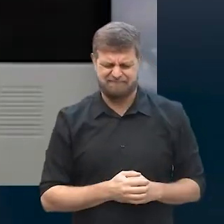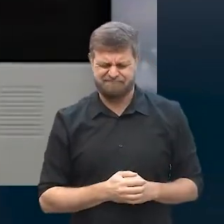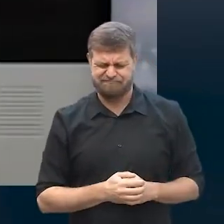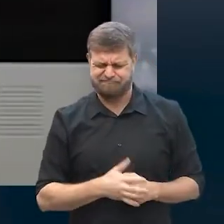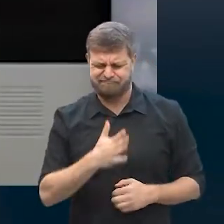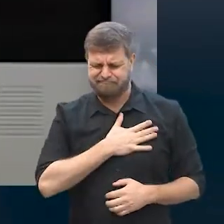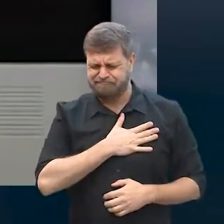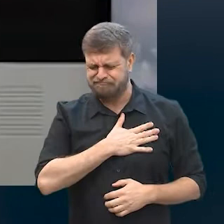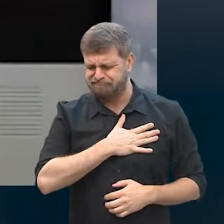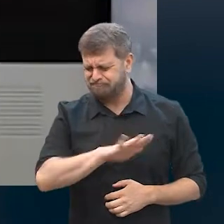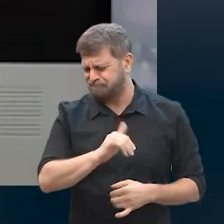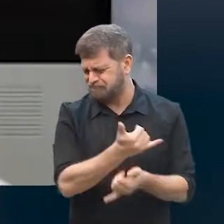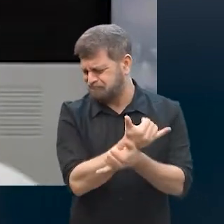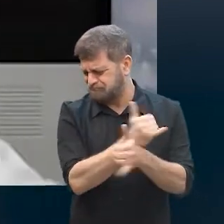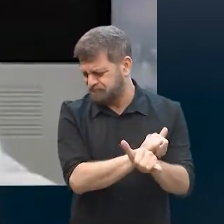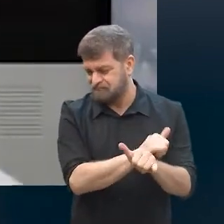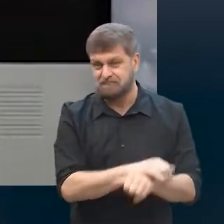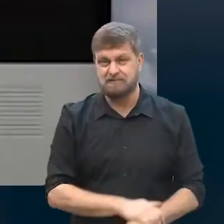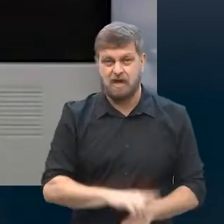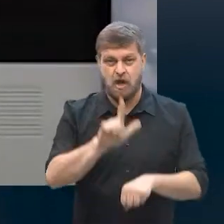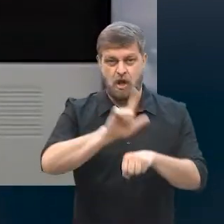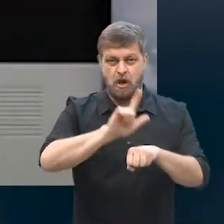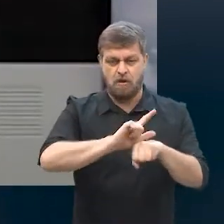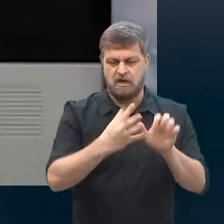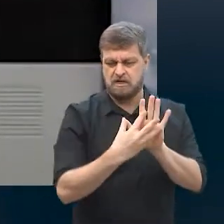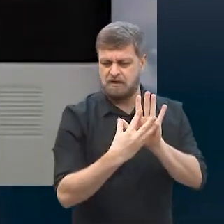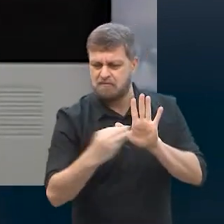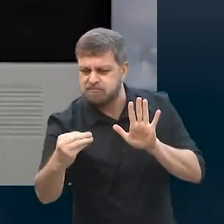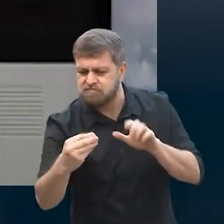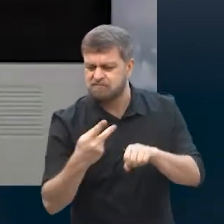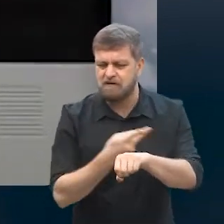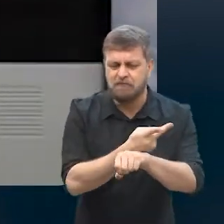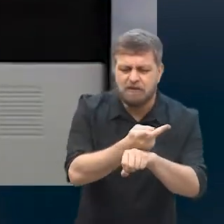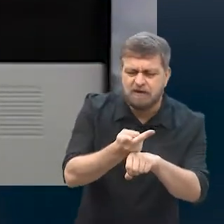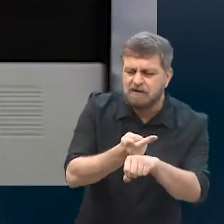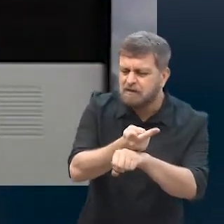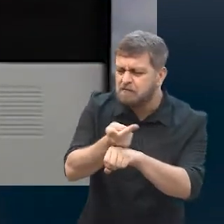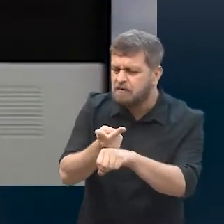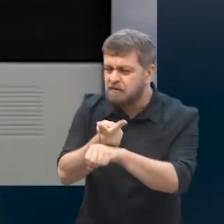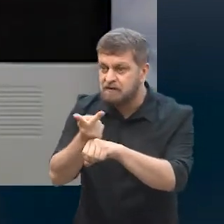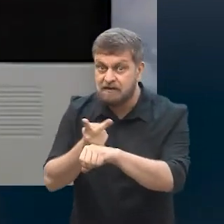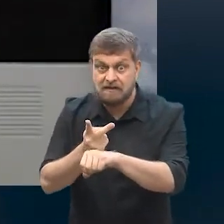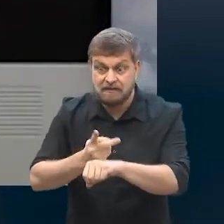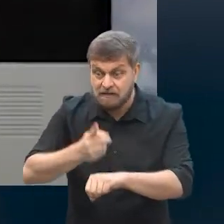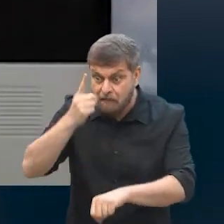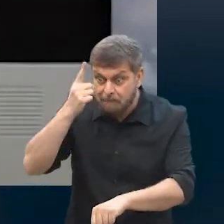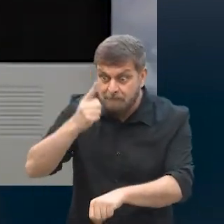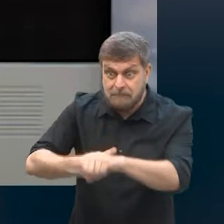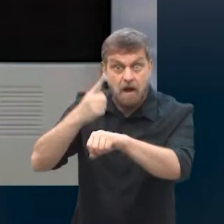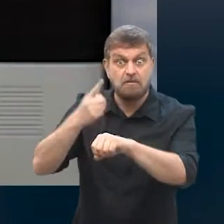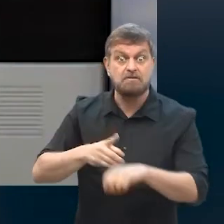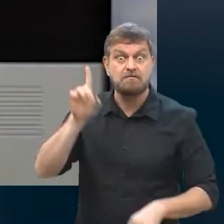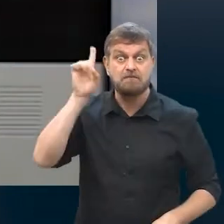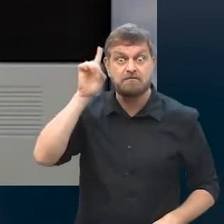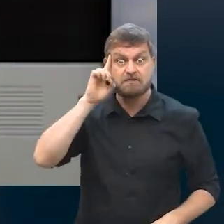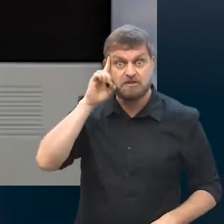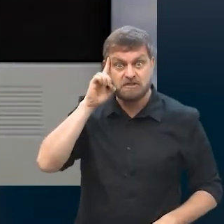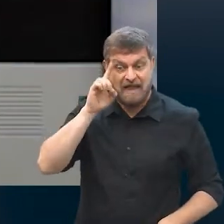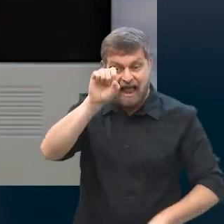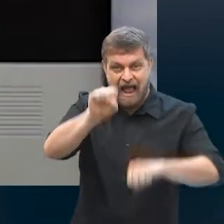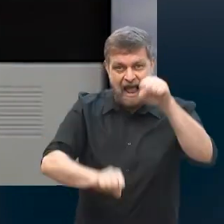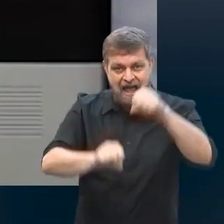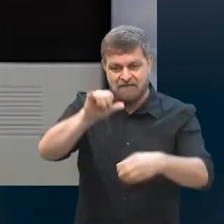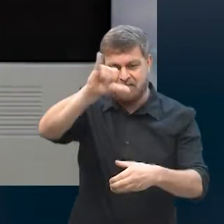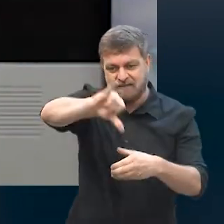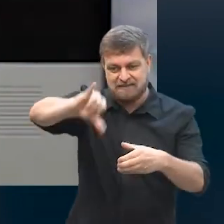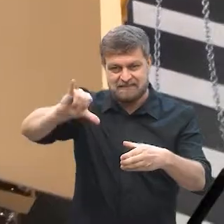atraía. Procurei franchising, quer dizer, procurei tudo que podia, até que surgiu a fábrica de vinagre. Essa fábrica de vinagre era